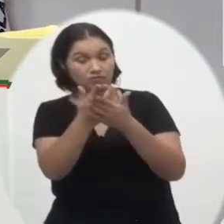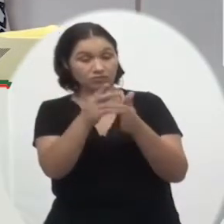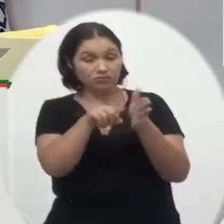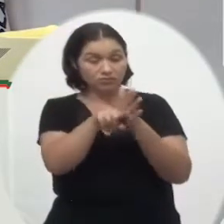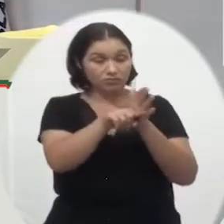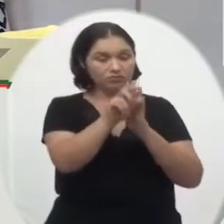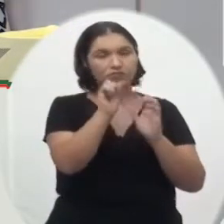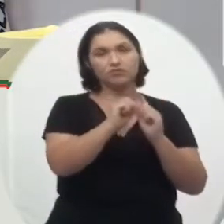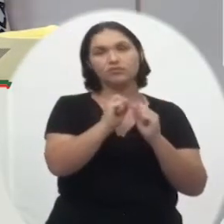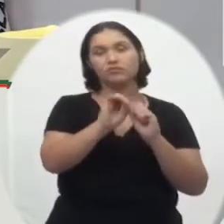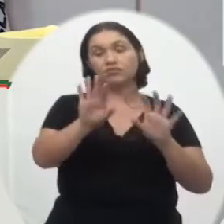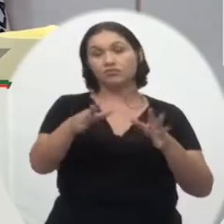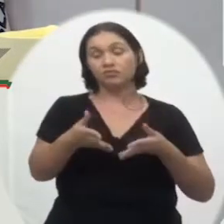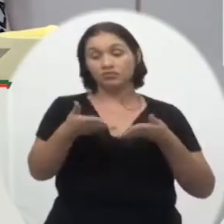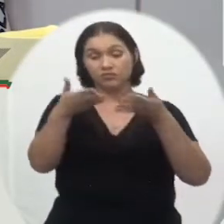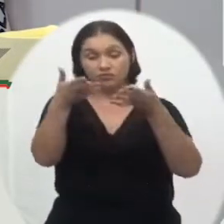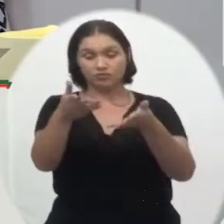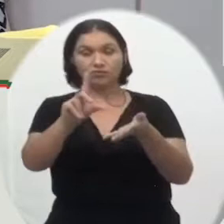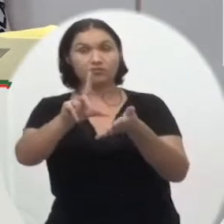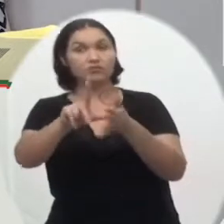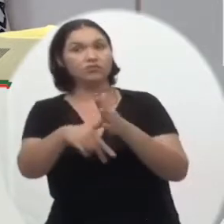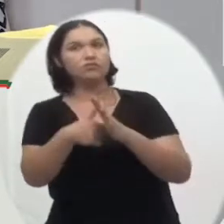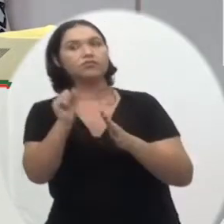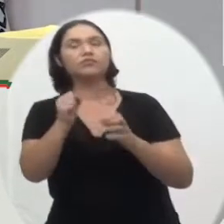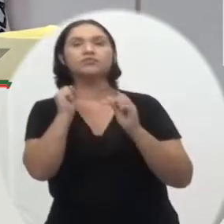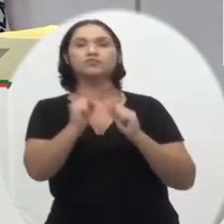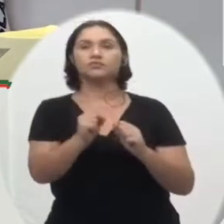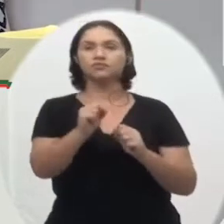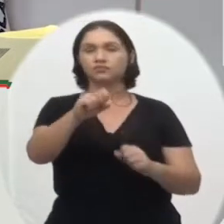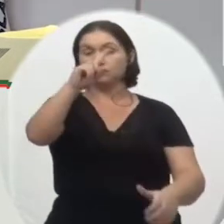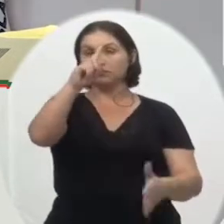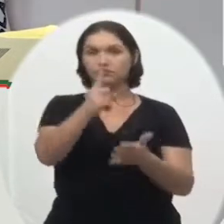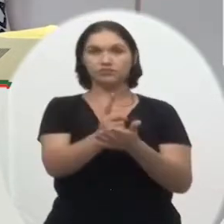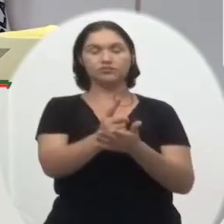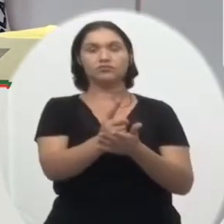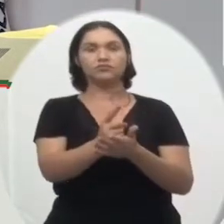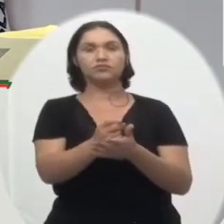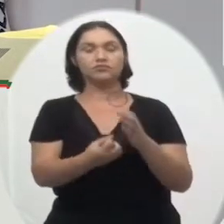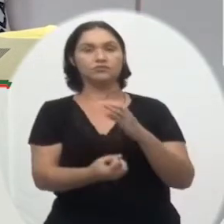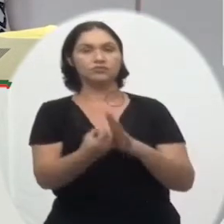Se não entregar a contento, nós teremos que usar as medidas legais possíveis.